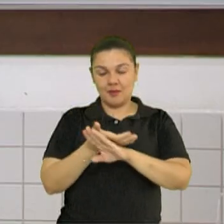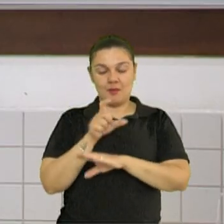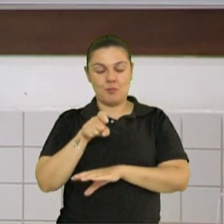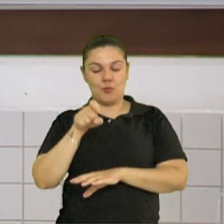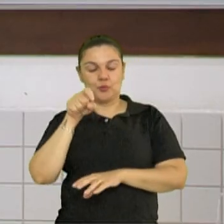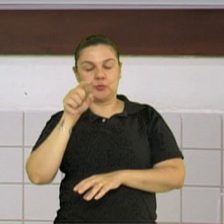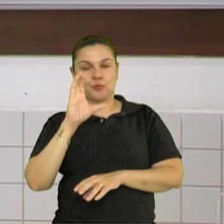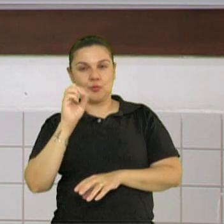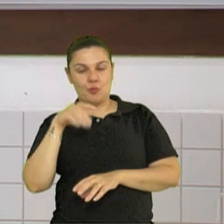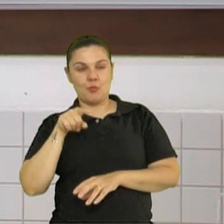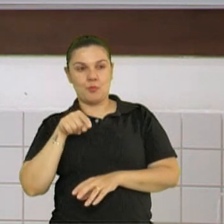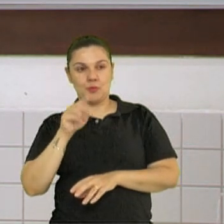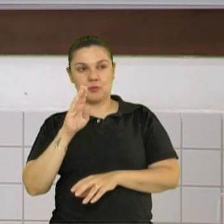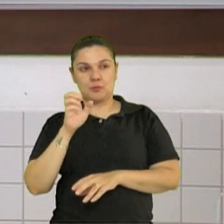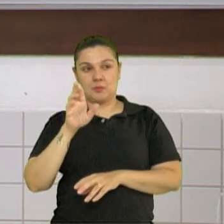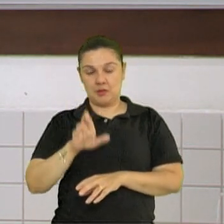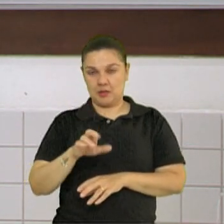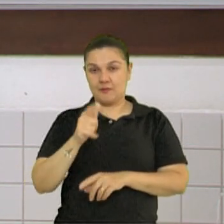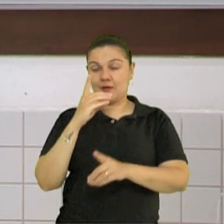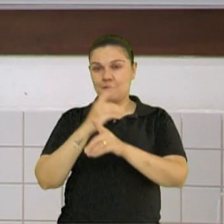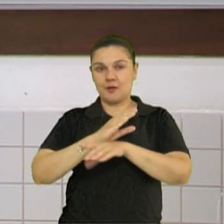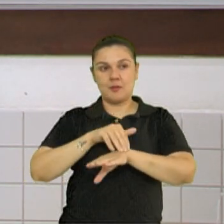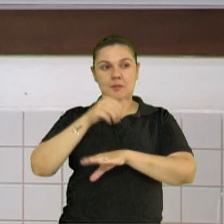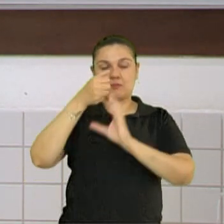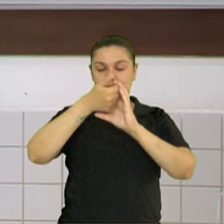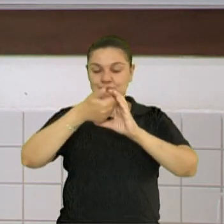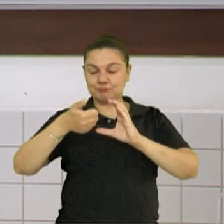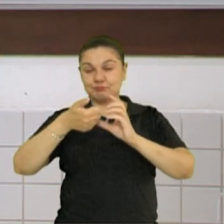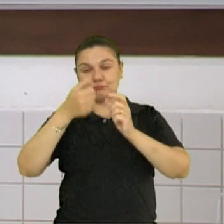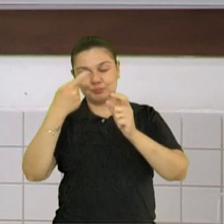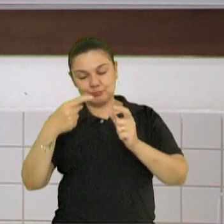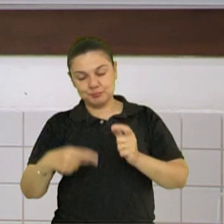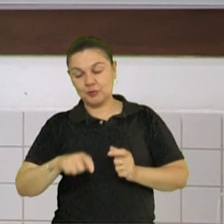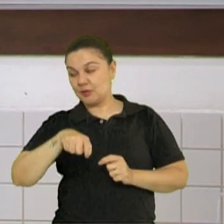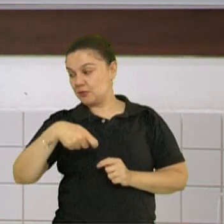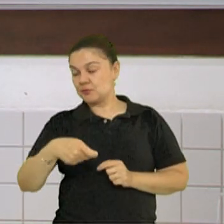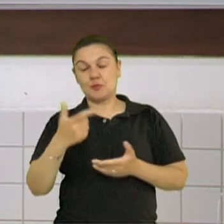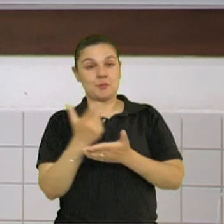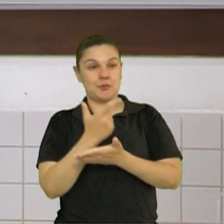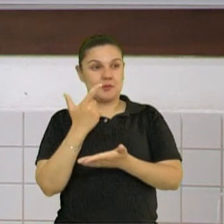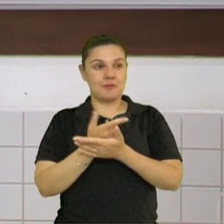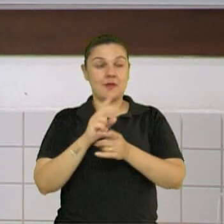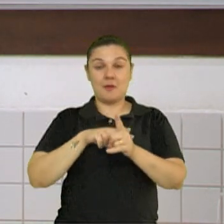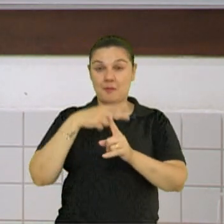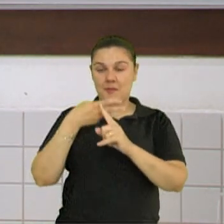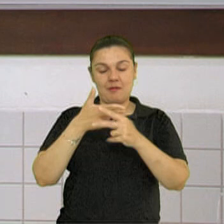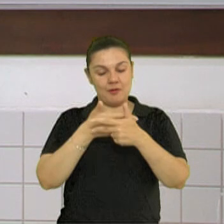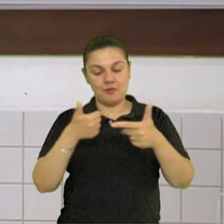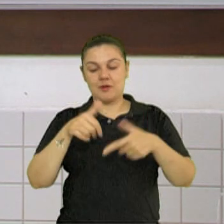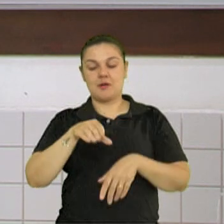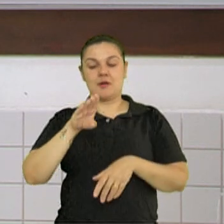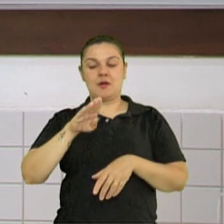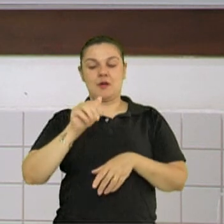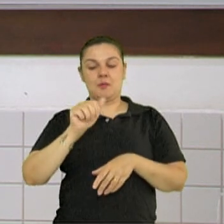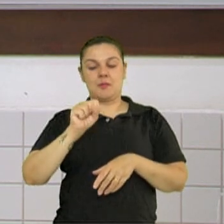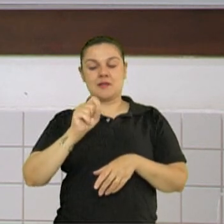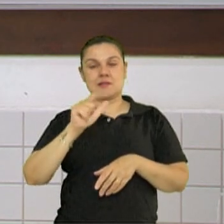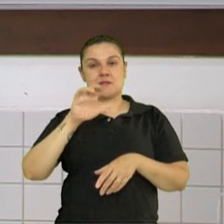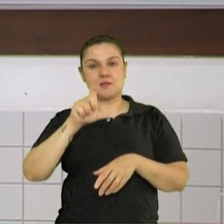todamateria.com.br, que você vai encontrar mais detalhes sobre esse livro O Uruguai, mais detalhes sobre o Basílio da Gama e também